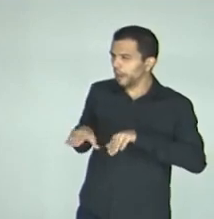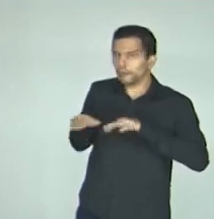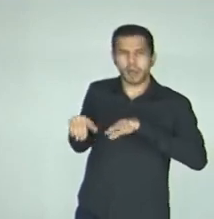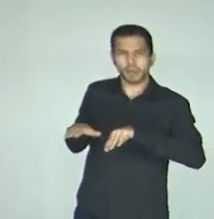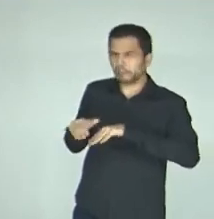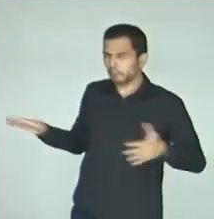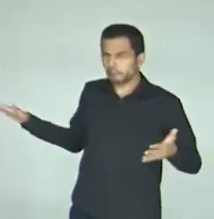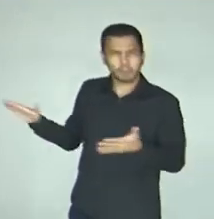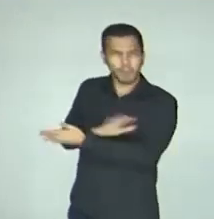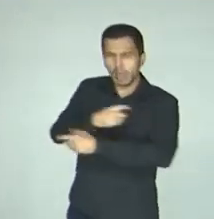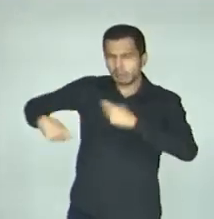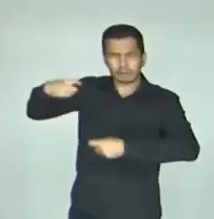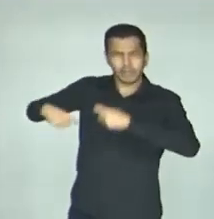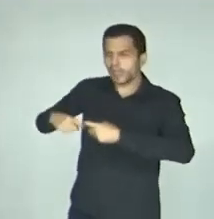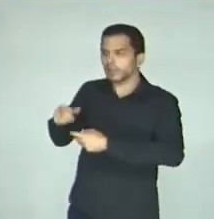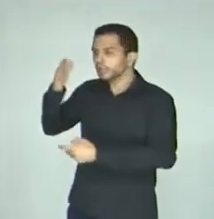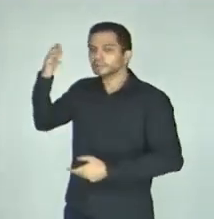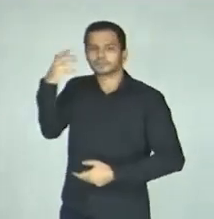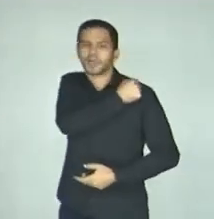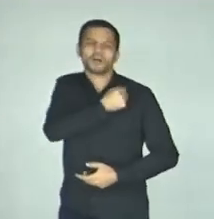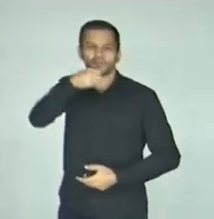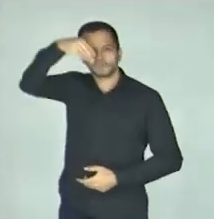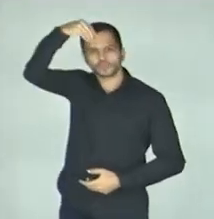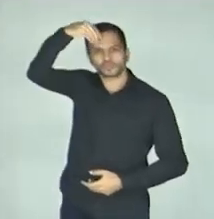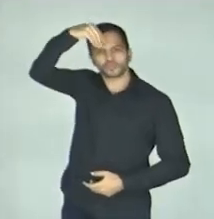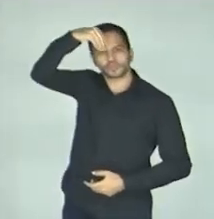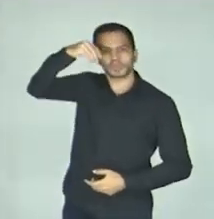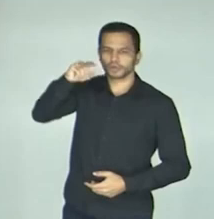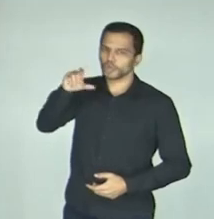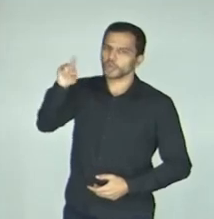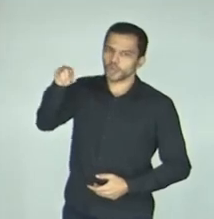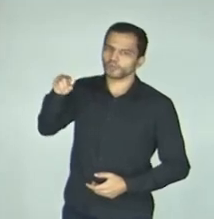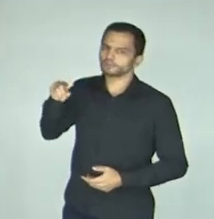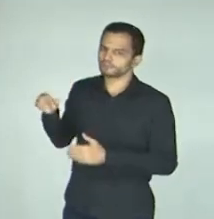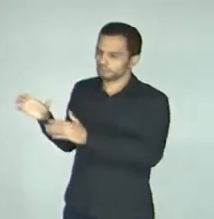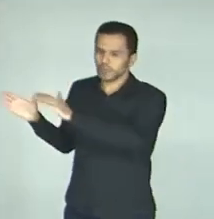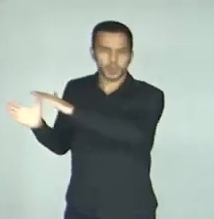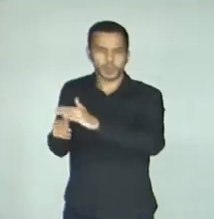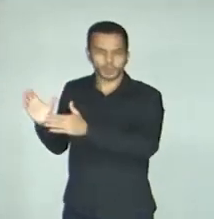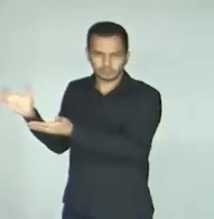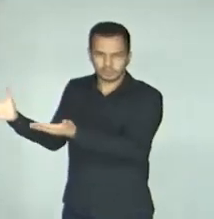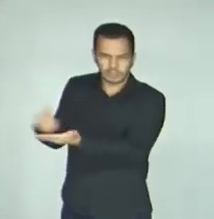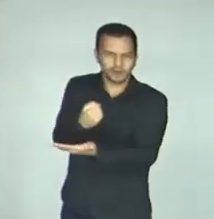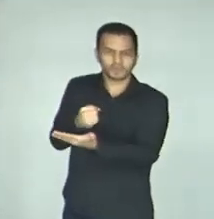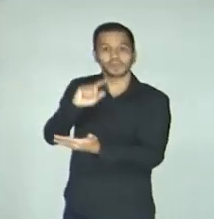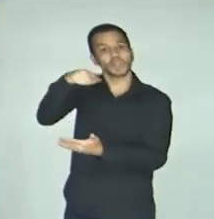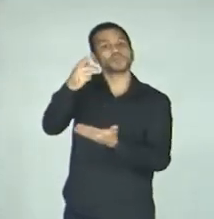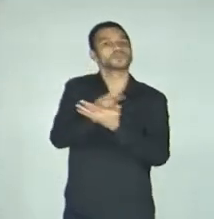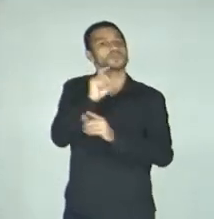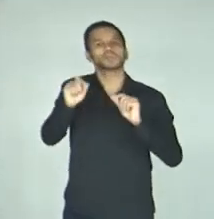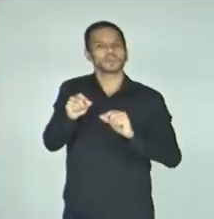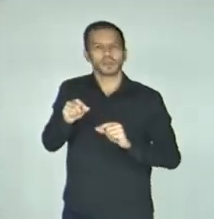aquele rei traz de volta seu sobrinho e seus bens e depois ele está em Sodoma